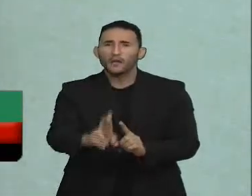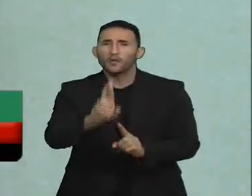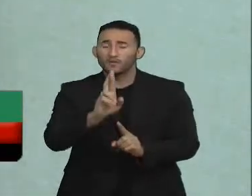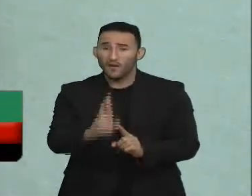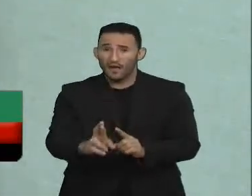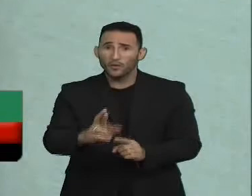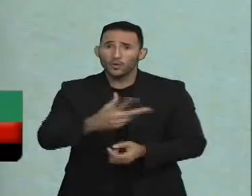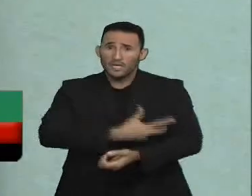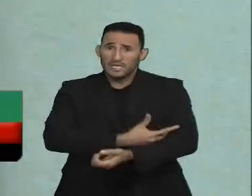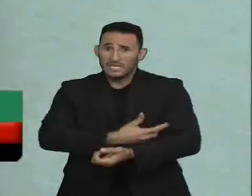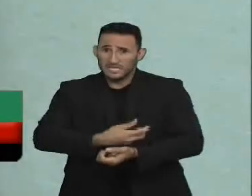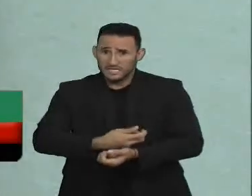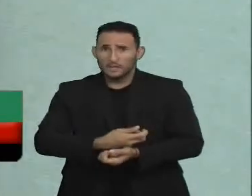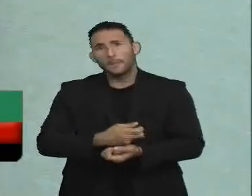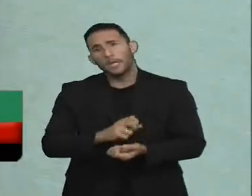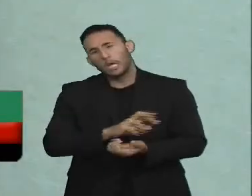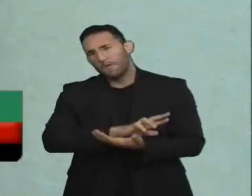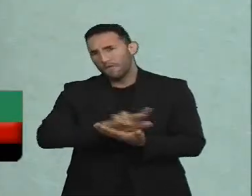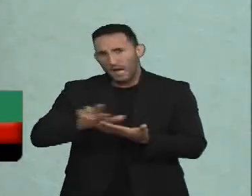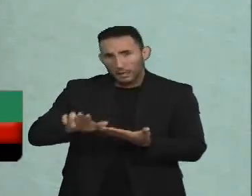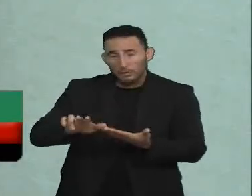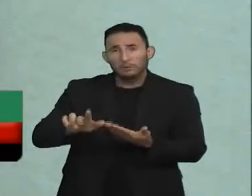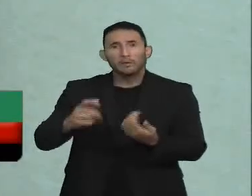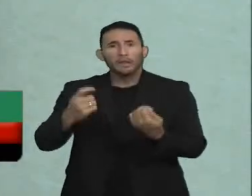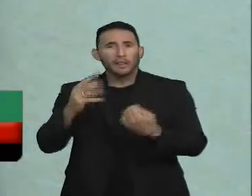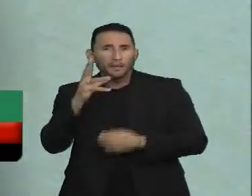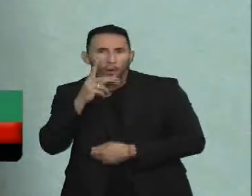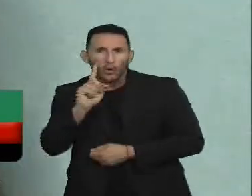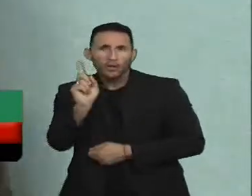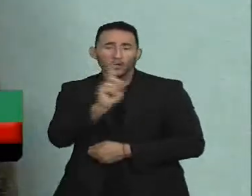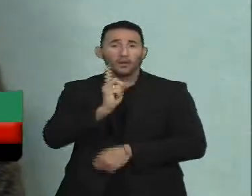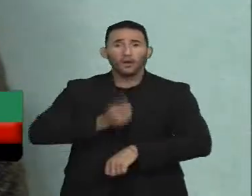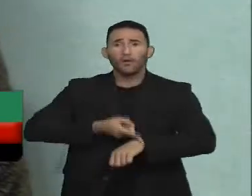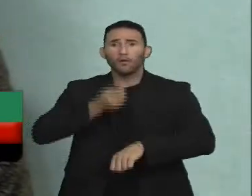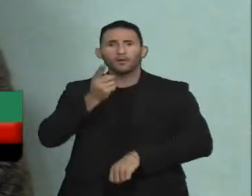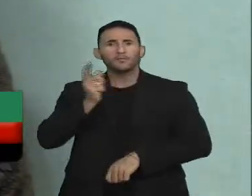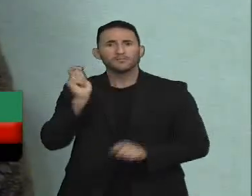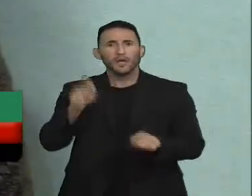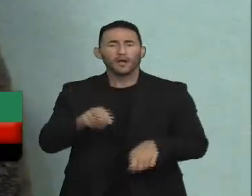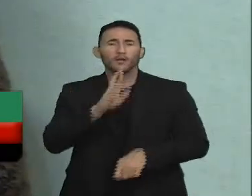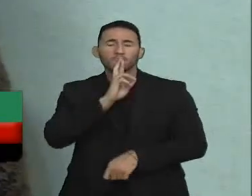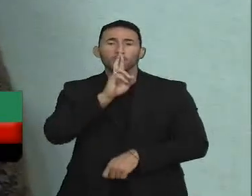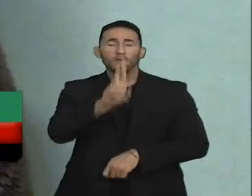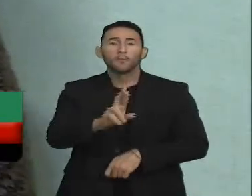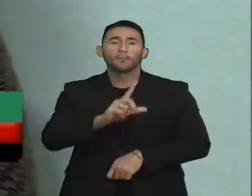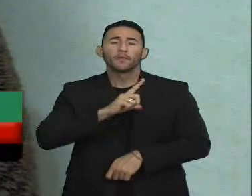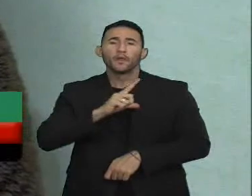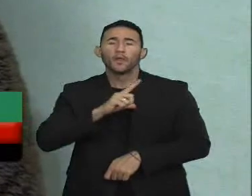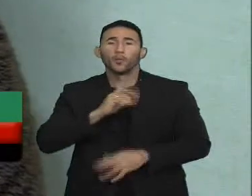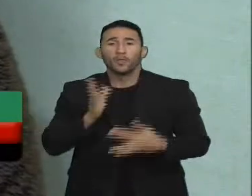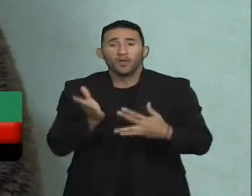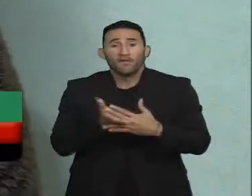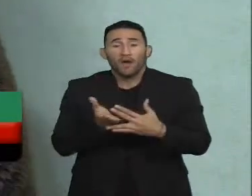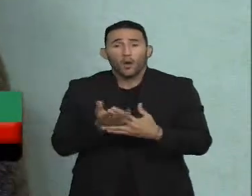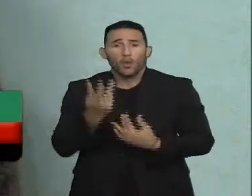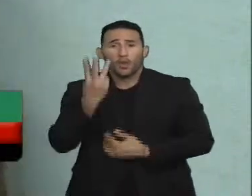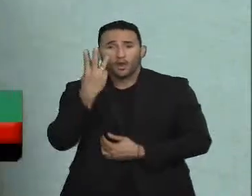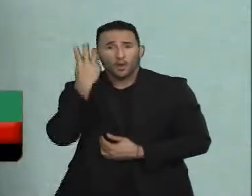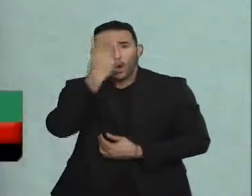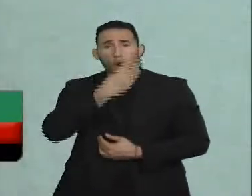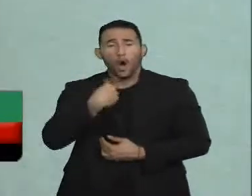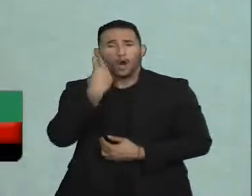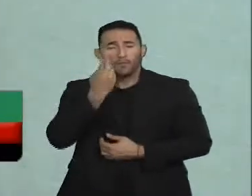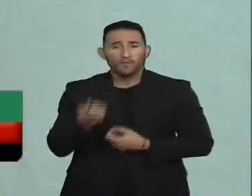sair o resultado, para ter o retorno médico. Ele sai na hora. Aí tem um intervalo de 3 horas para